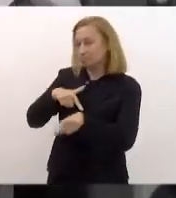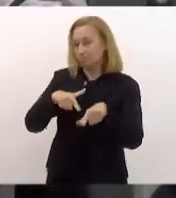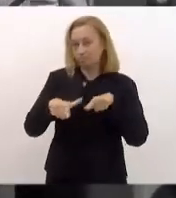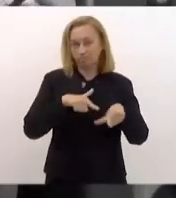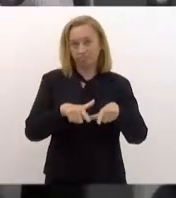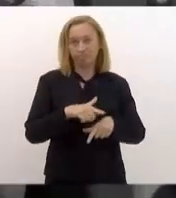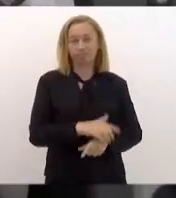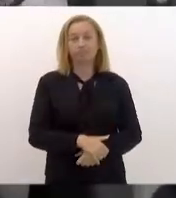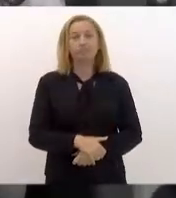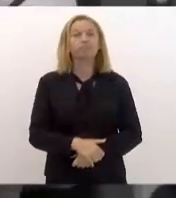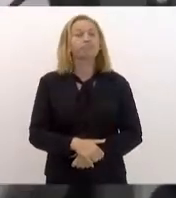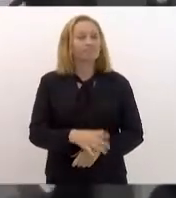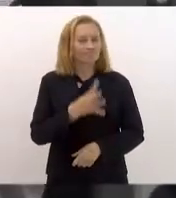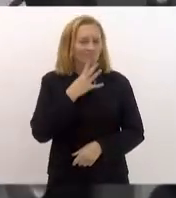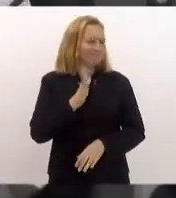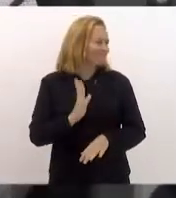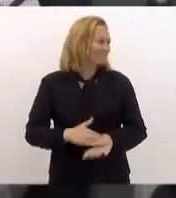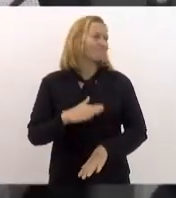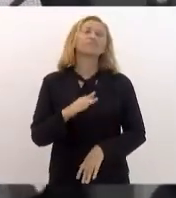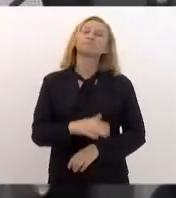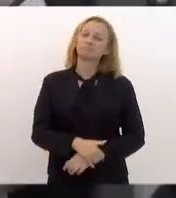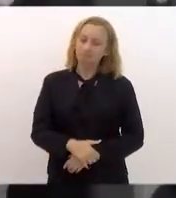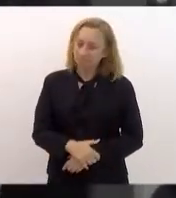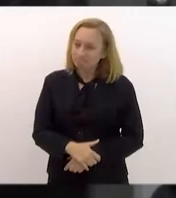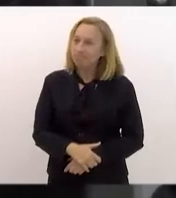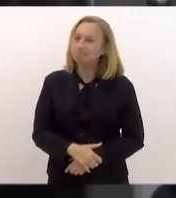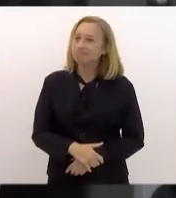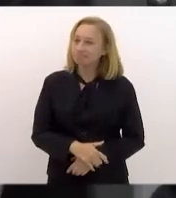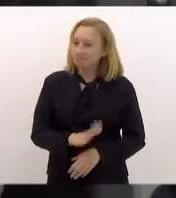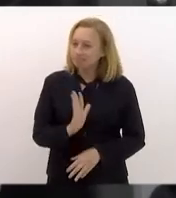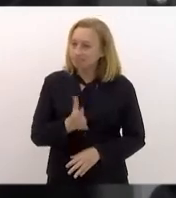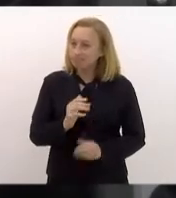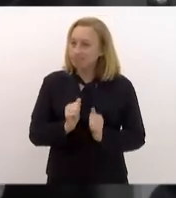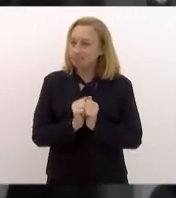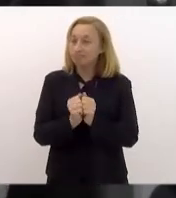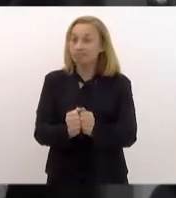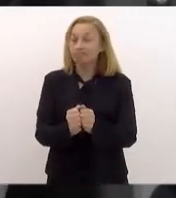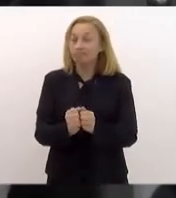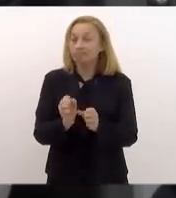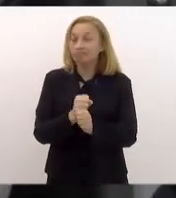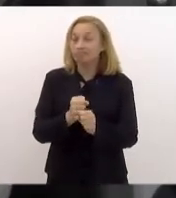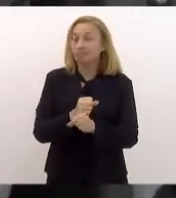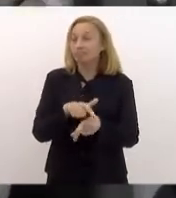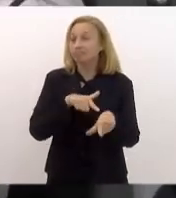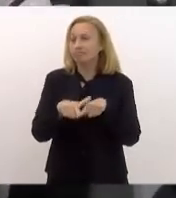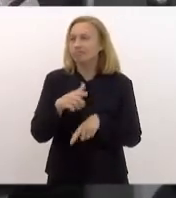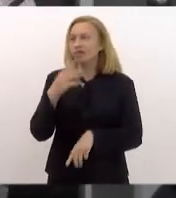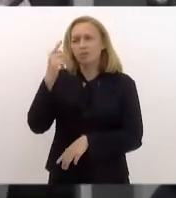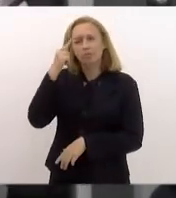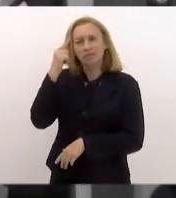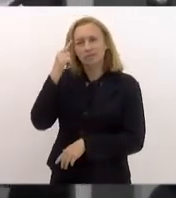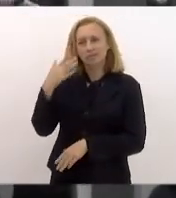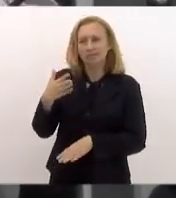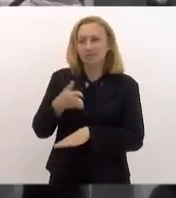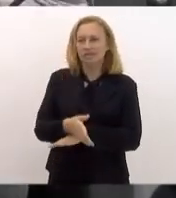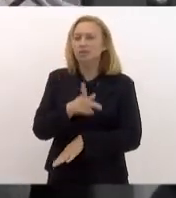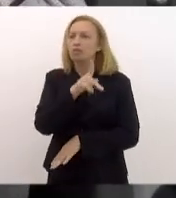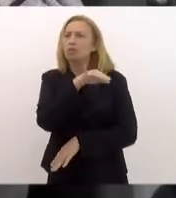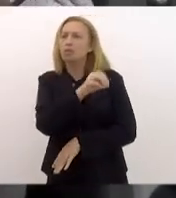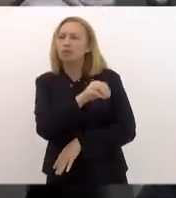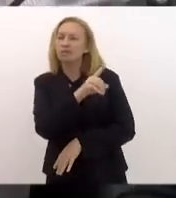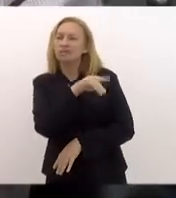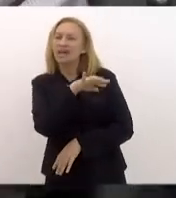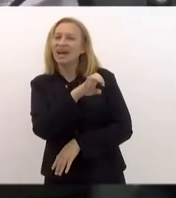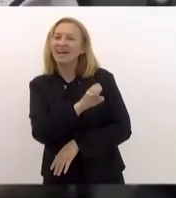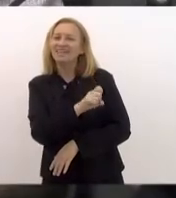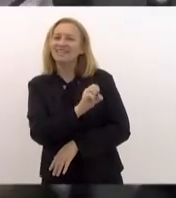eu conheço muito mais. A gente andou junto aí por esse... Eu pensei que ele ia chegar aqui com o Paulo Saad, pô. Pois